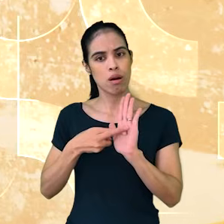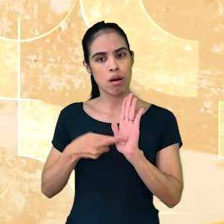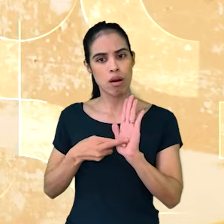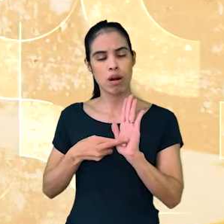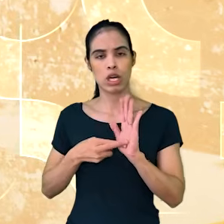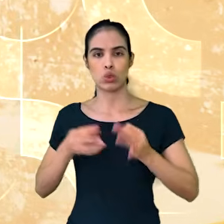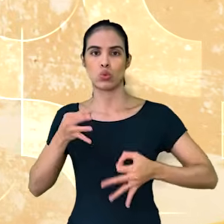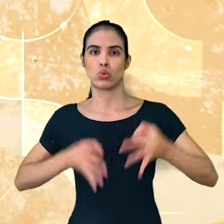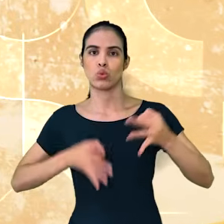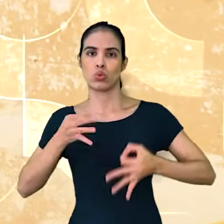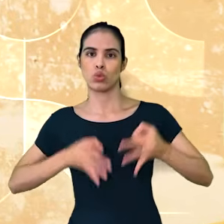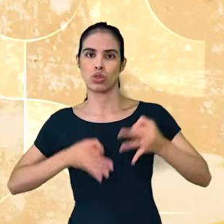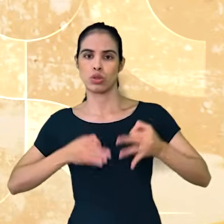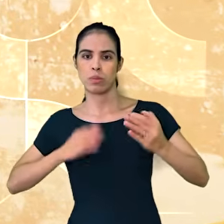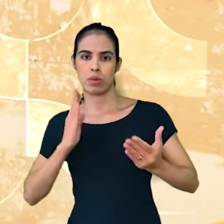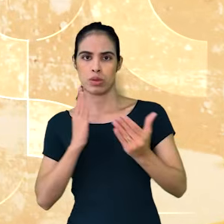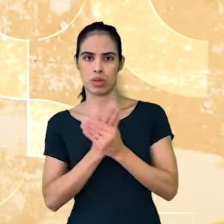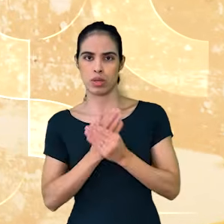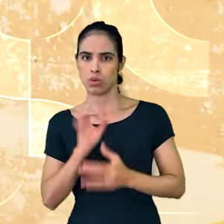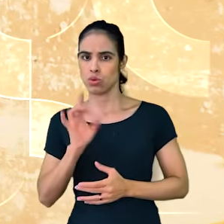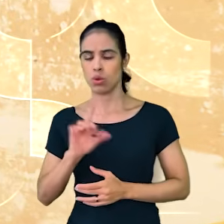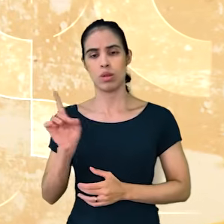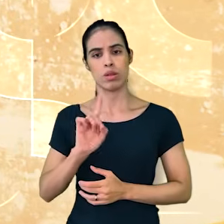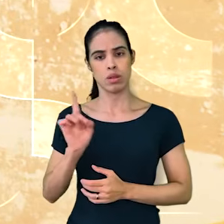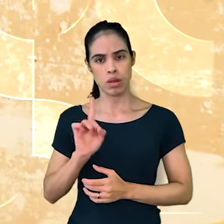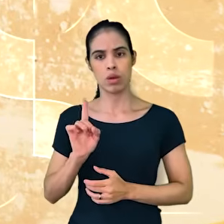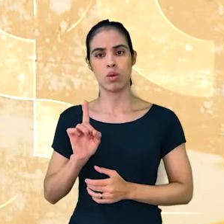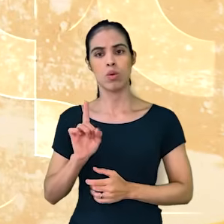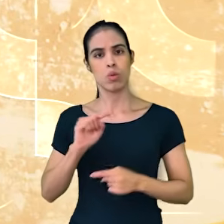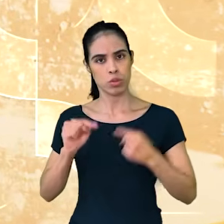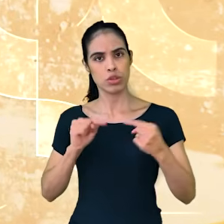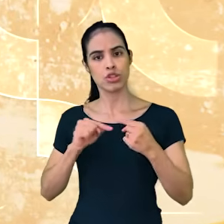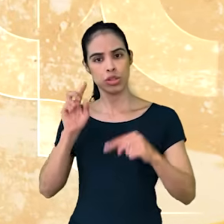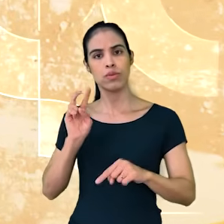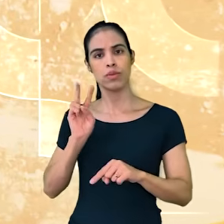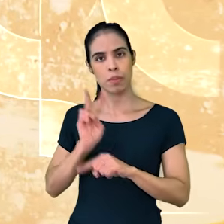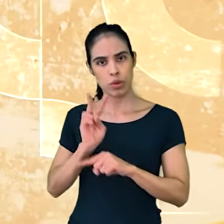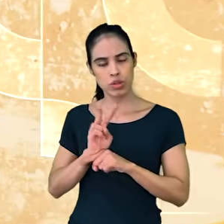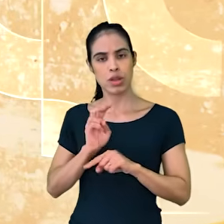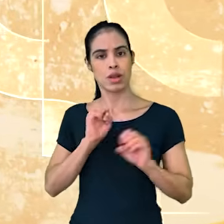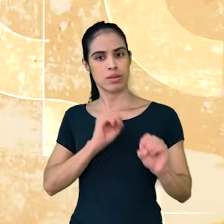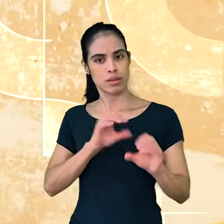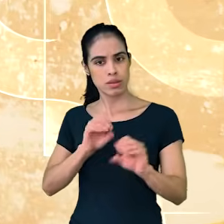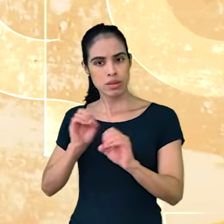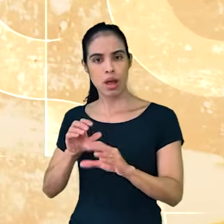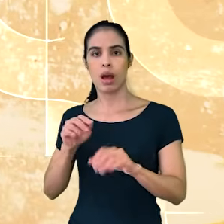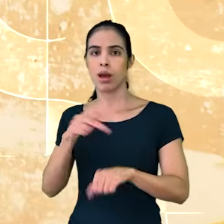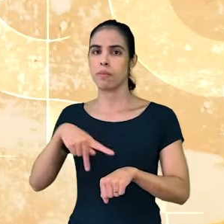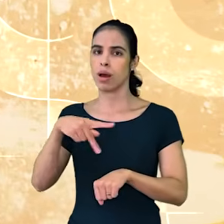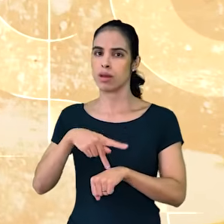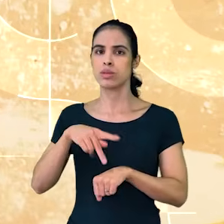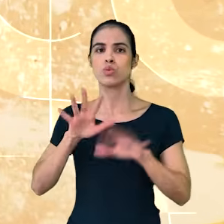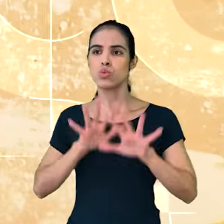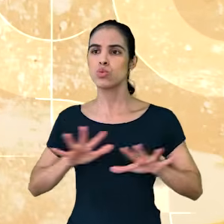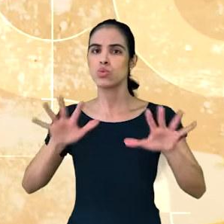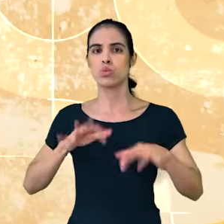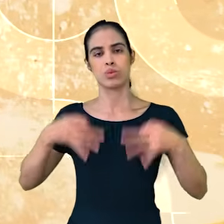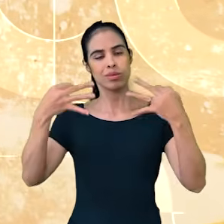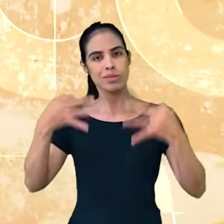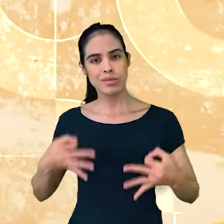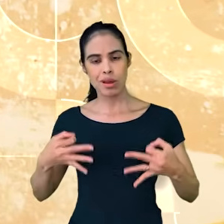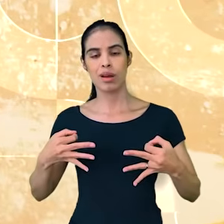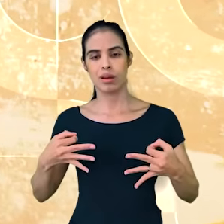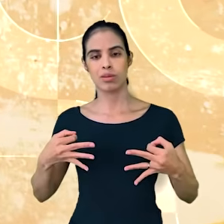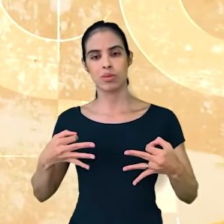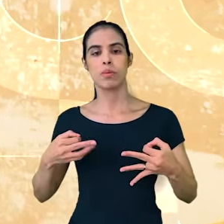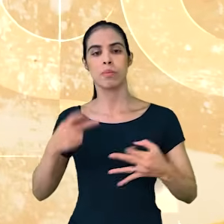uma política judiciária, é uma política preventiva dos litígios, mas também educadora, para que a gente tenha um país mais justo e para